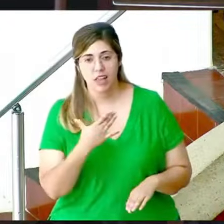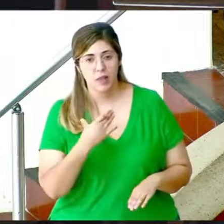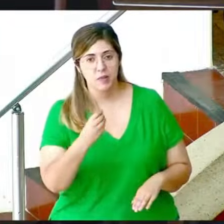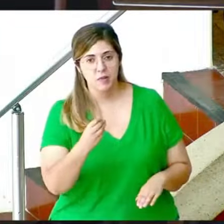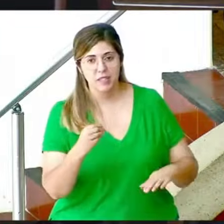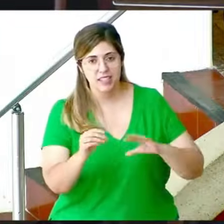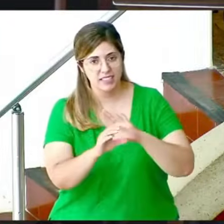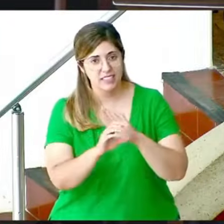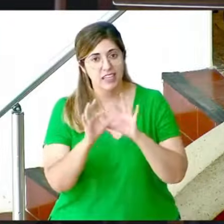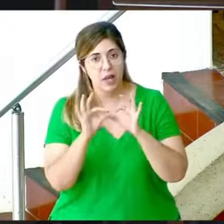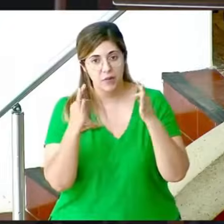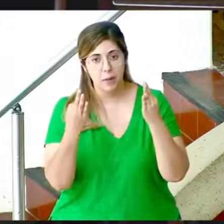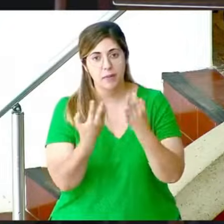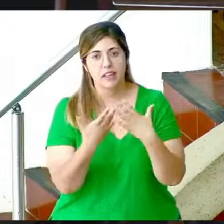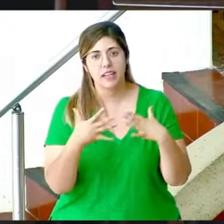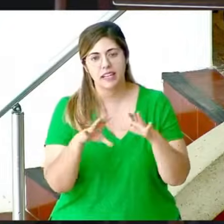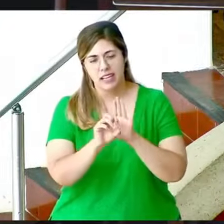pacto.